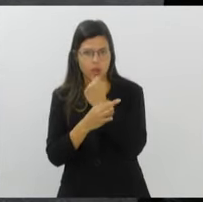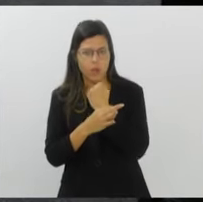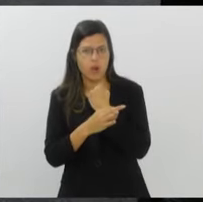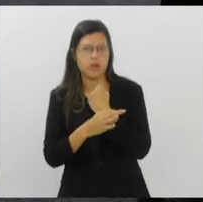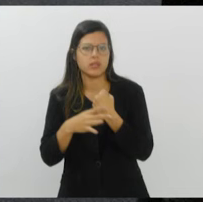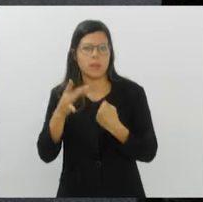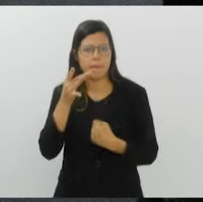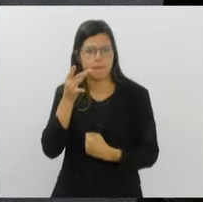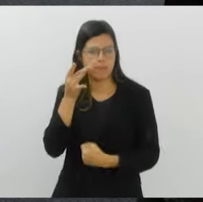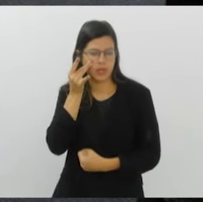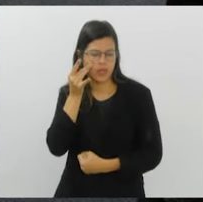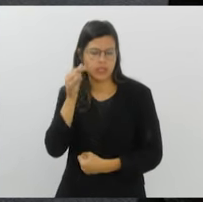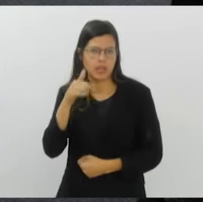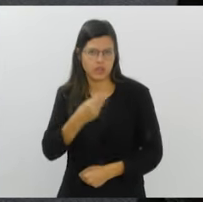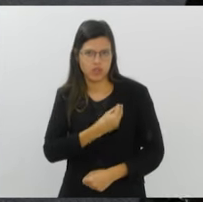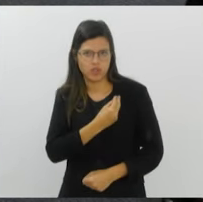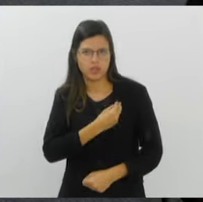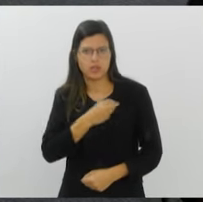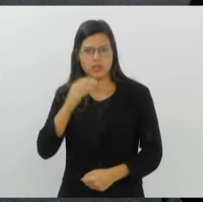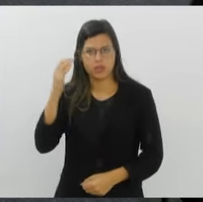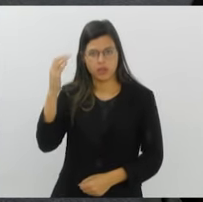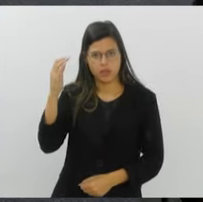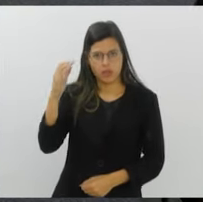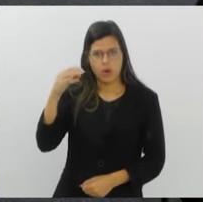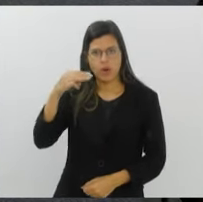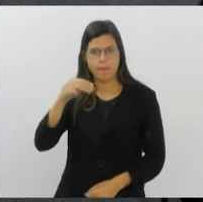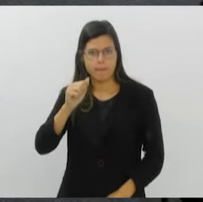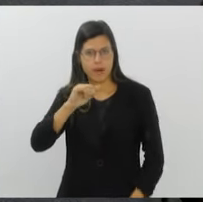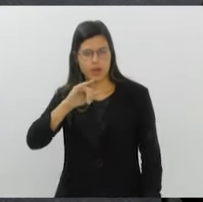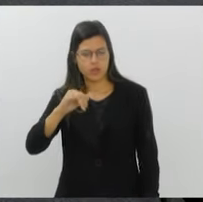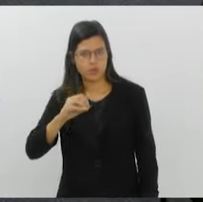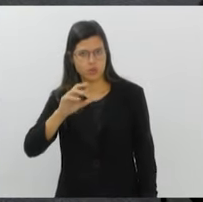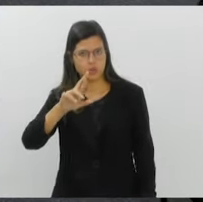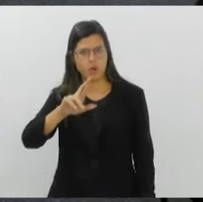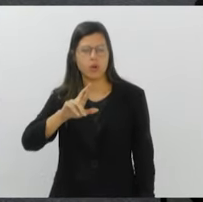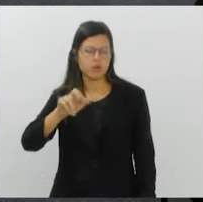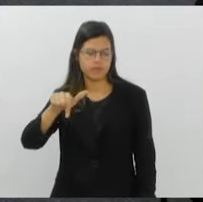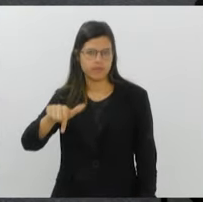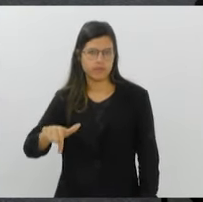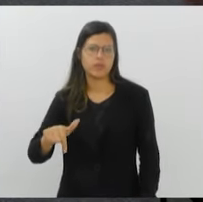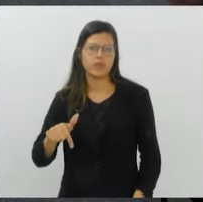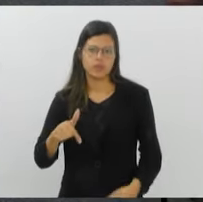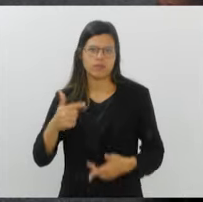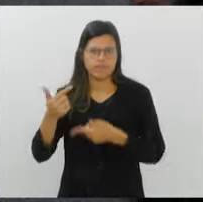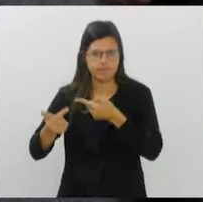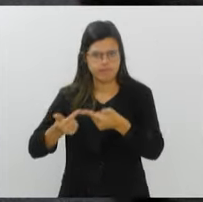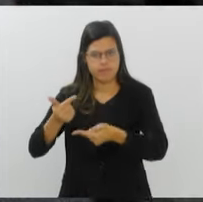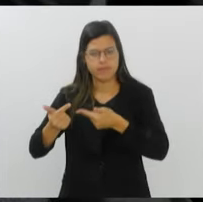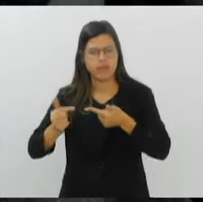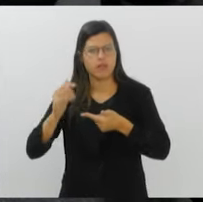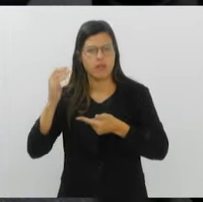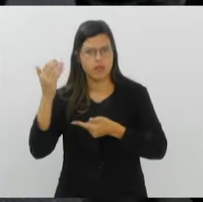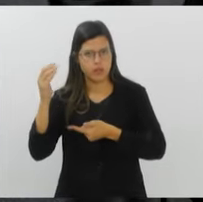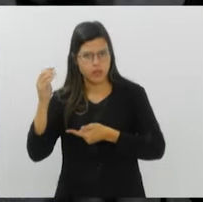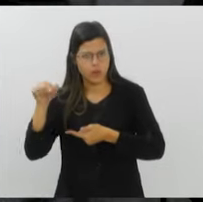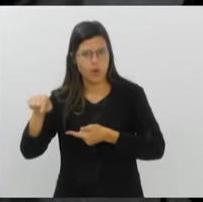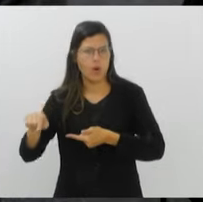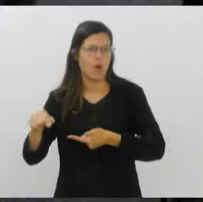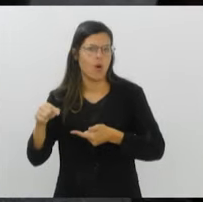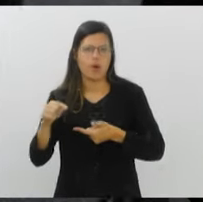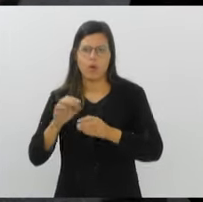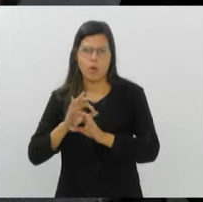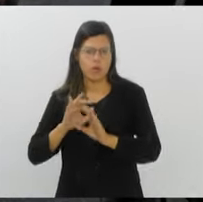Niterói, Major Clímaco, pelos serviços prestados na cidade de Niterói, pelos excelentes